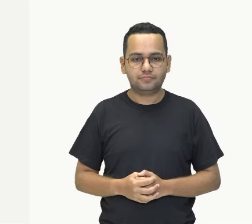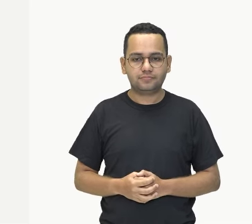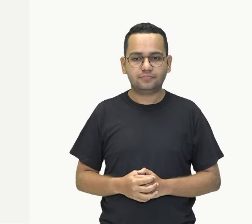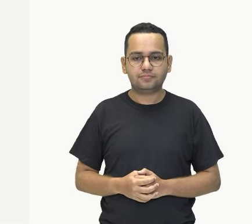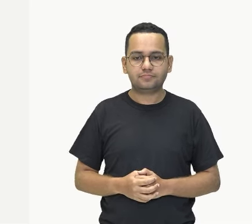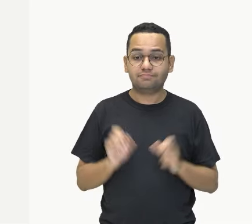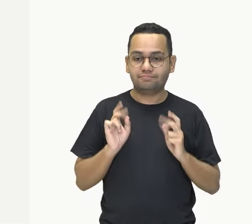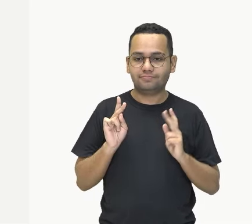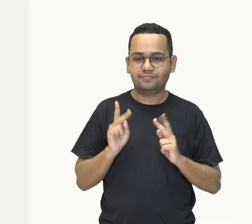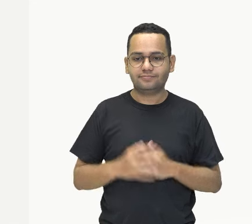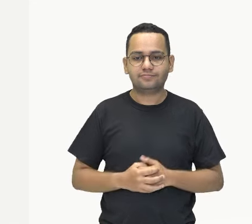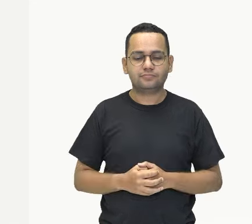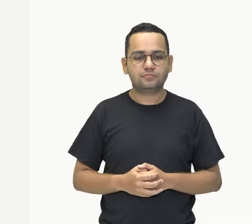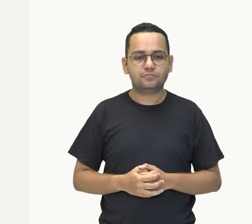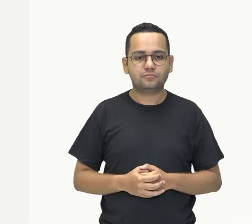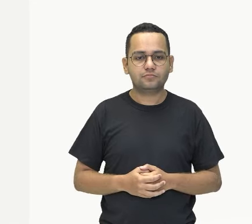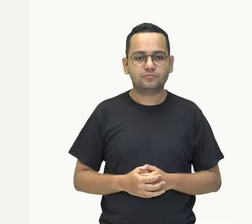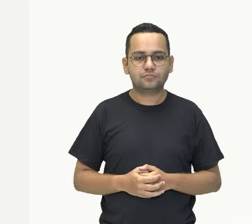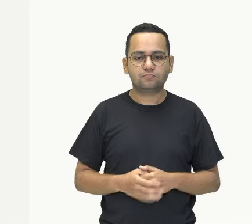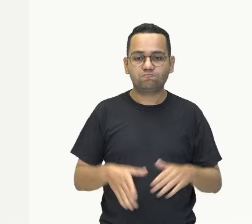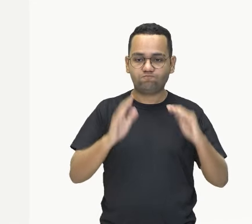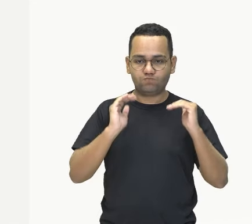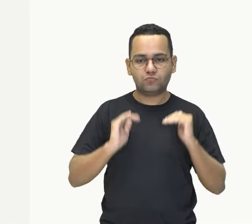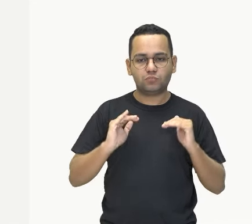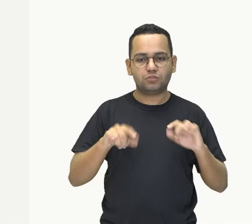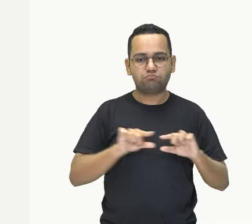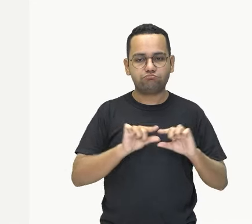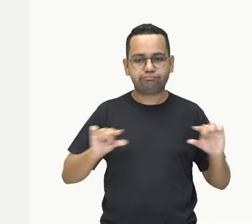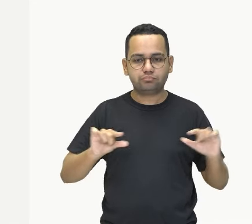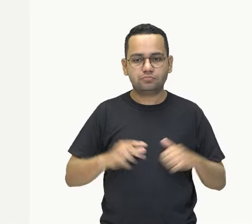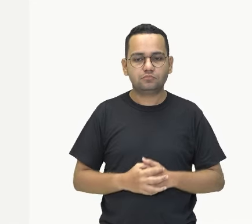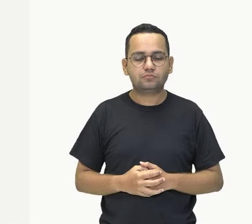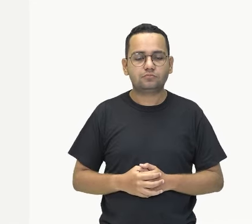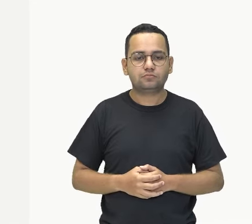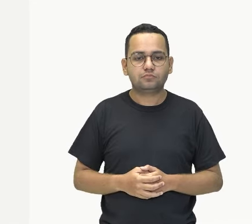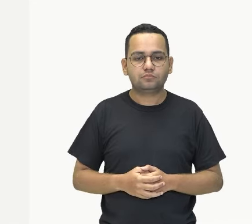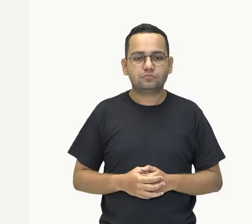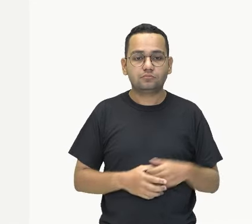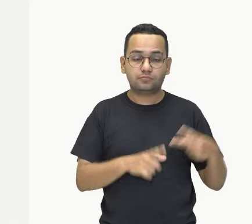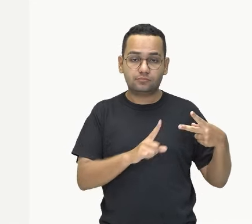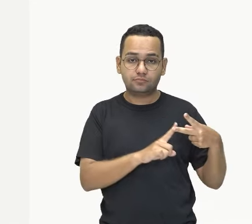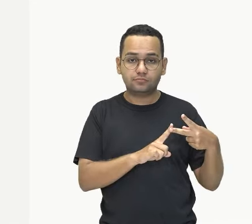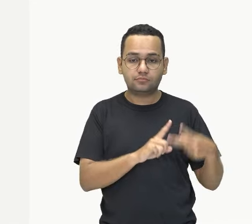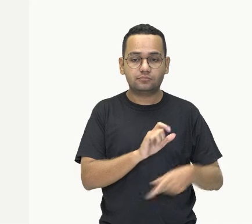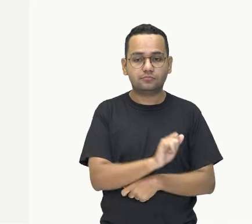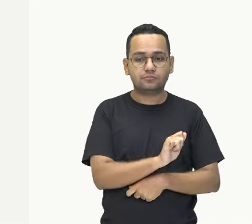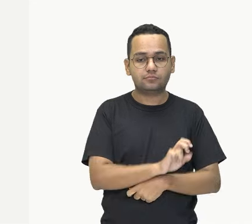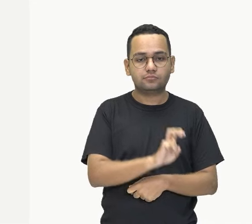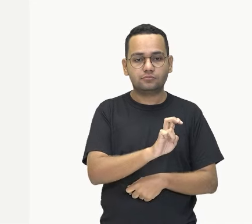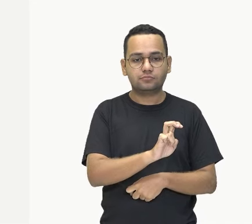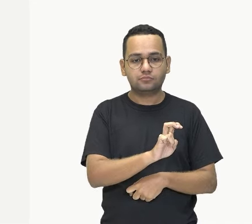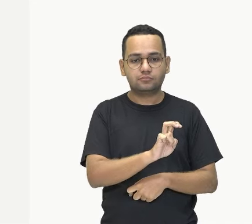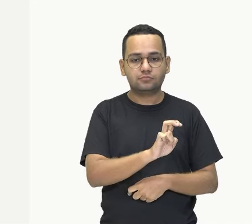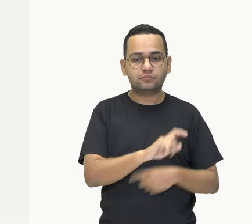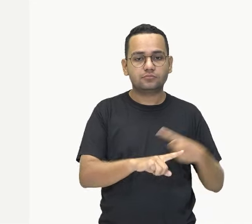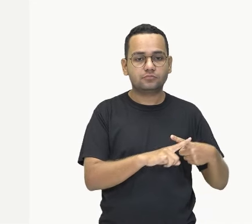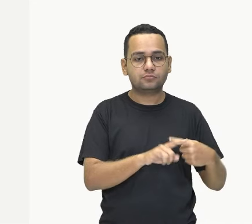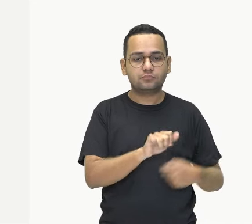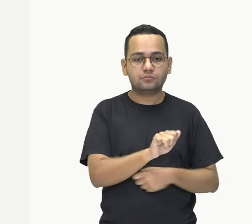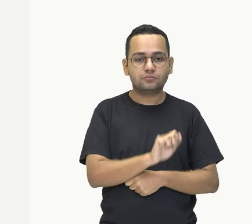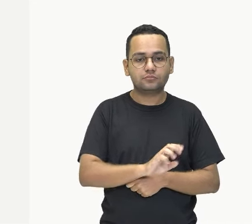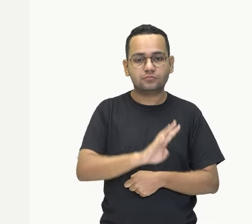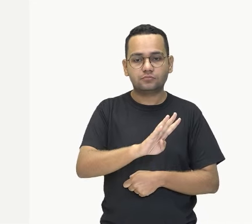quinta. Aqui o próximo exemplo, ó, a elevado à quinta potência vezes